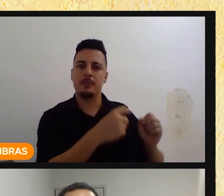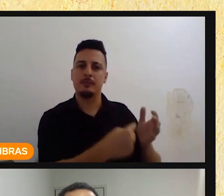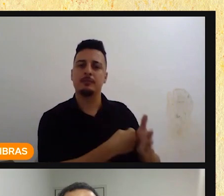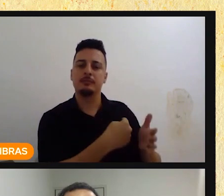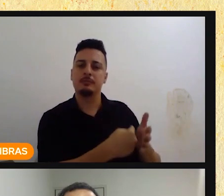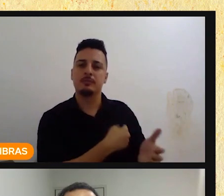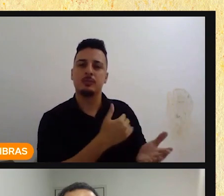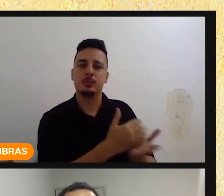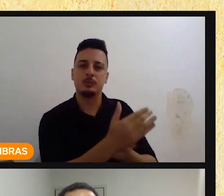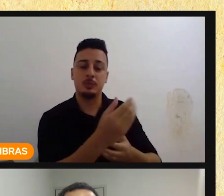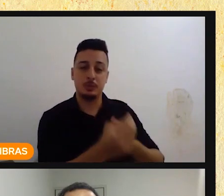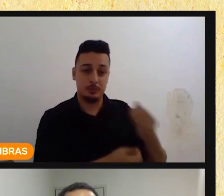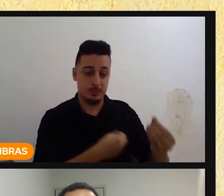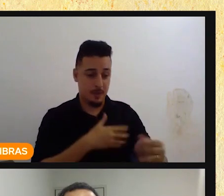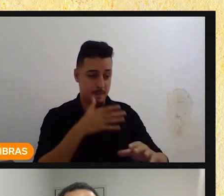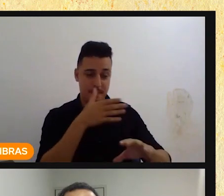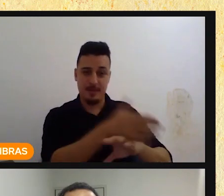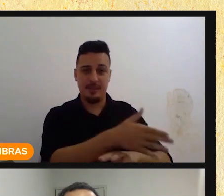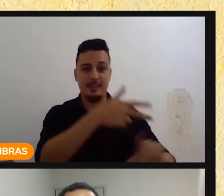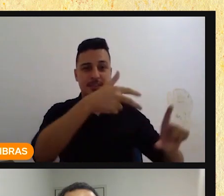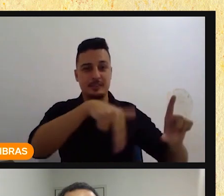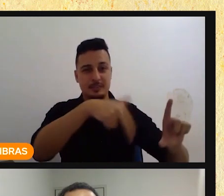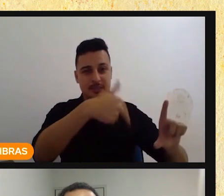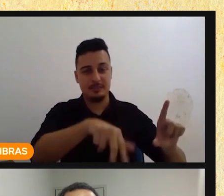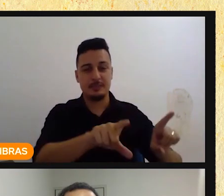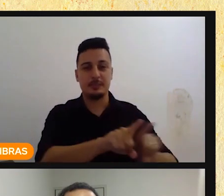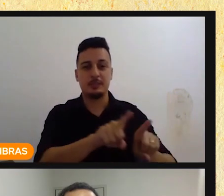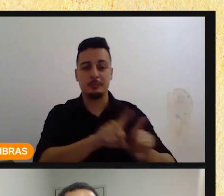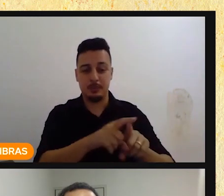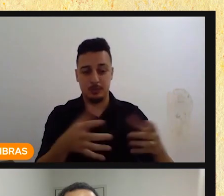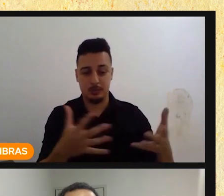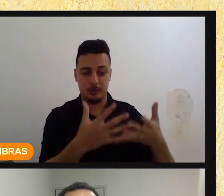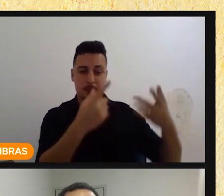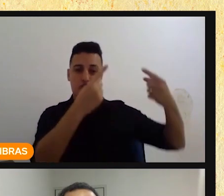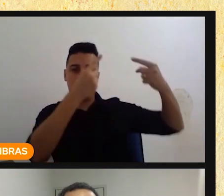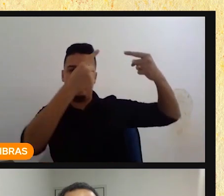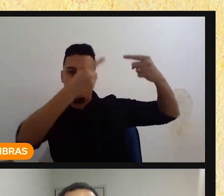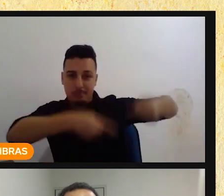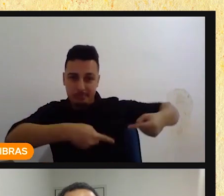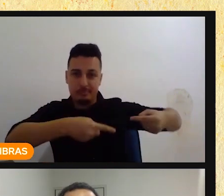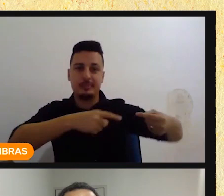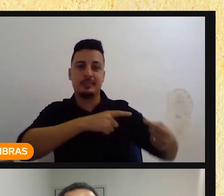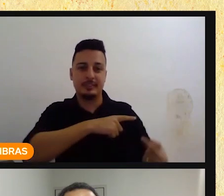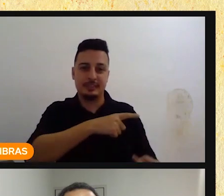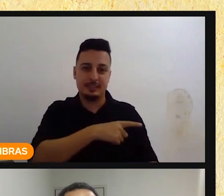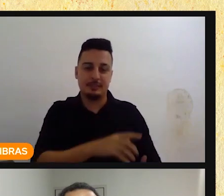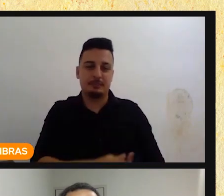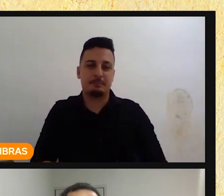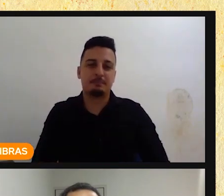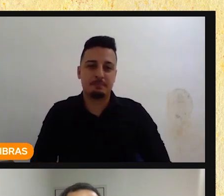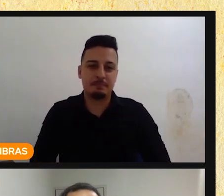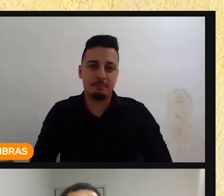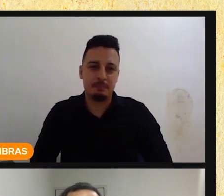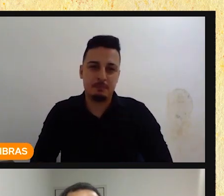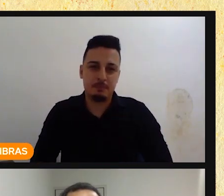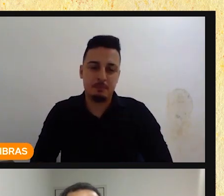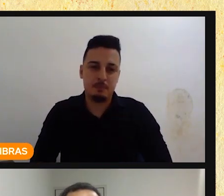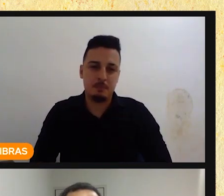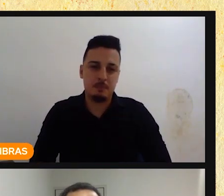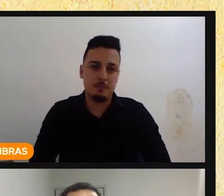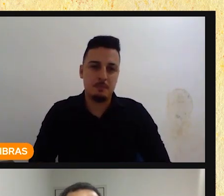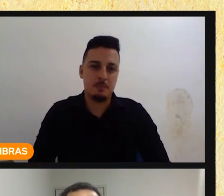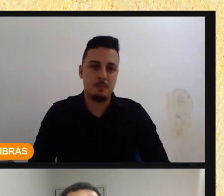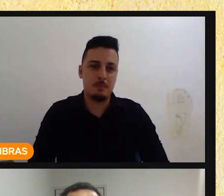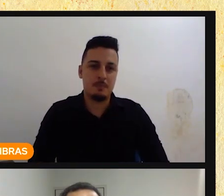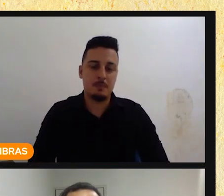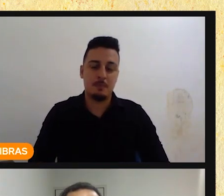minha entrada na animação e os desafios que hoje eu vivencio também produzindo esses 2 projetos. Muito legal, espero que